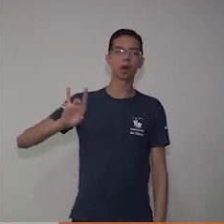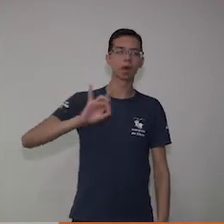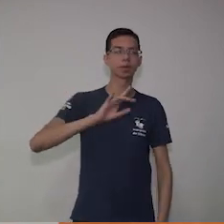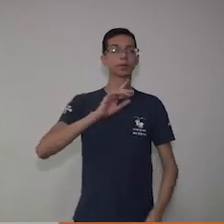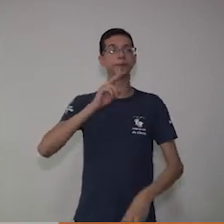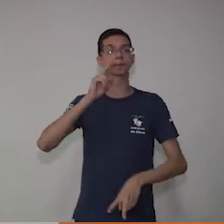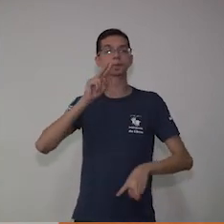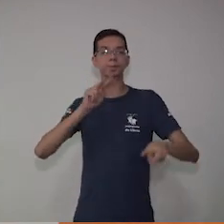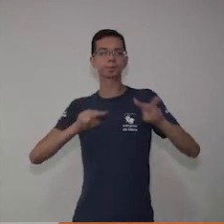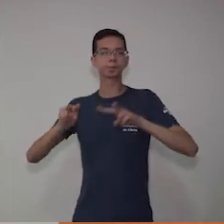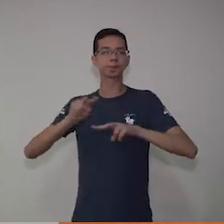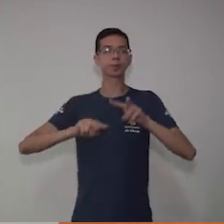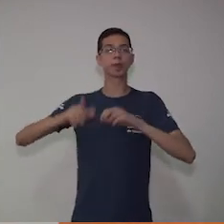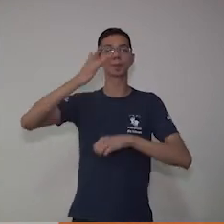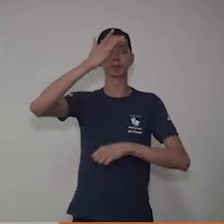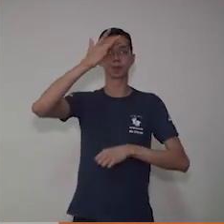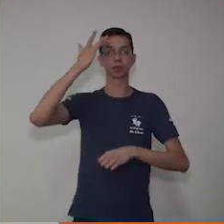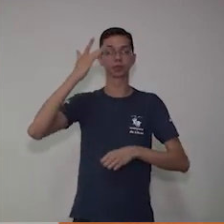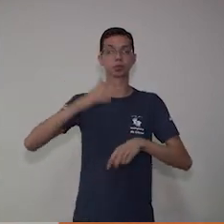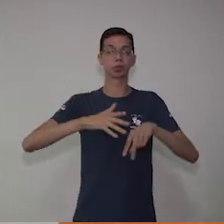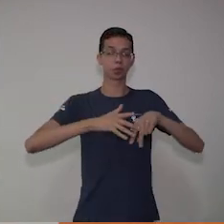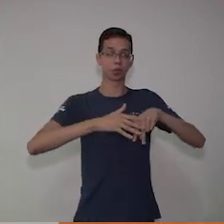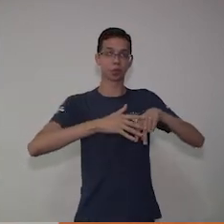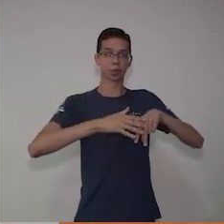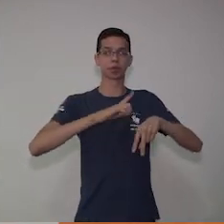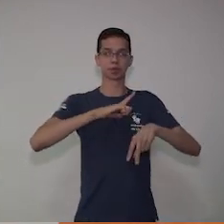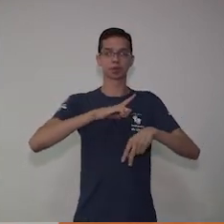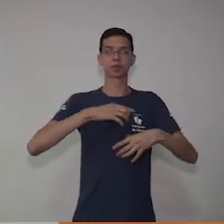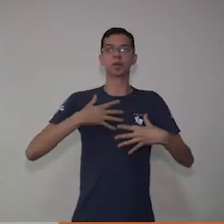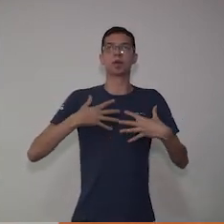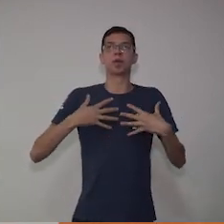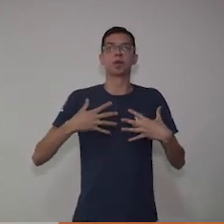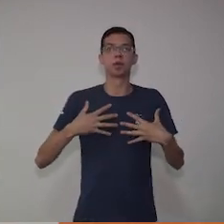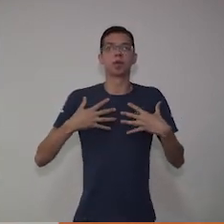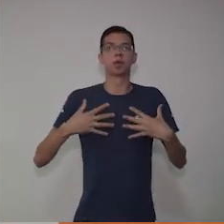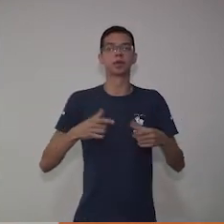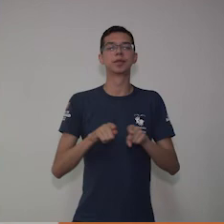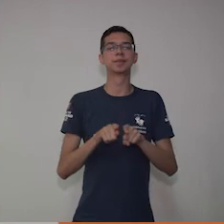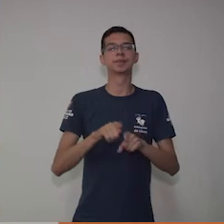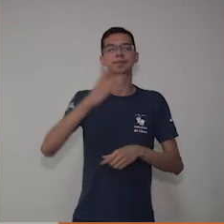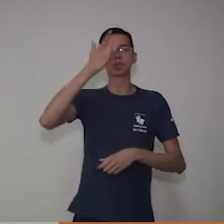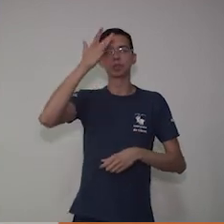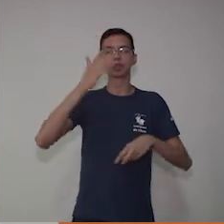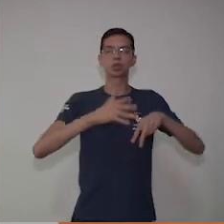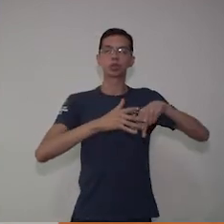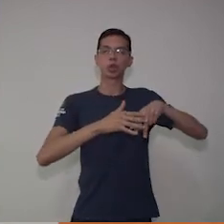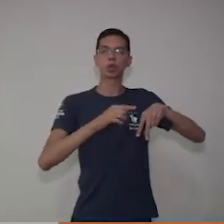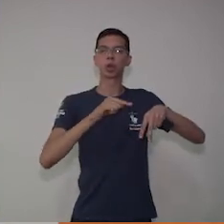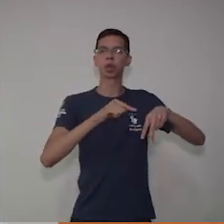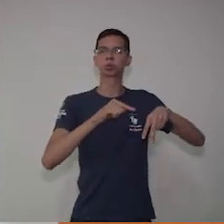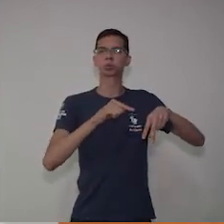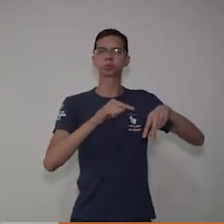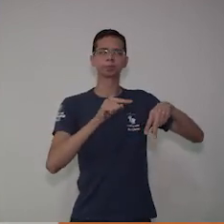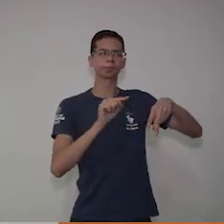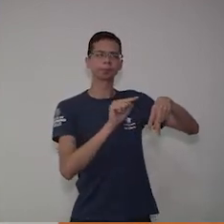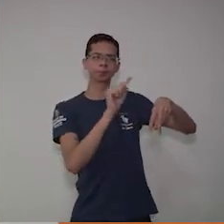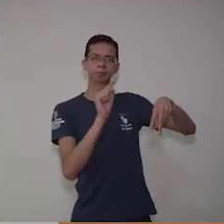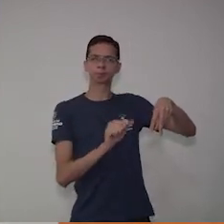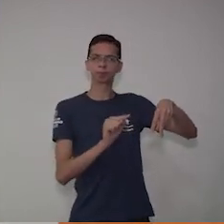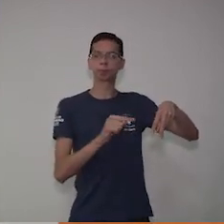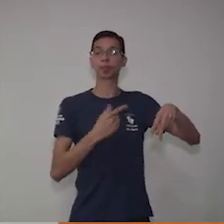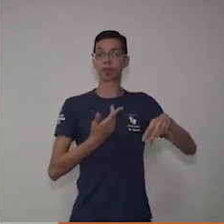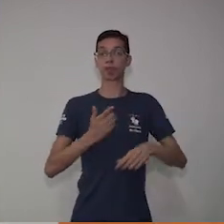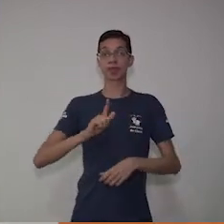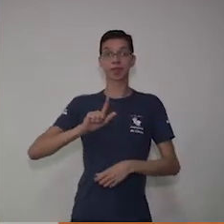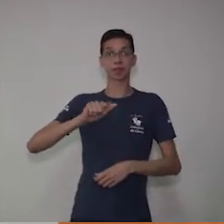sintomático respiratório, testa aqueles que são suspeitos. Caso confirmado, a gente depois vai e testa a